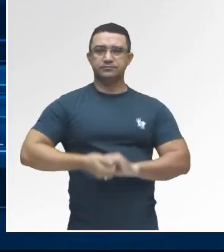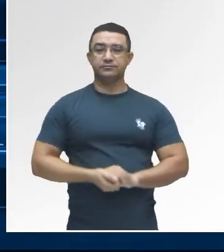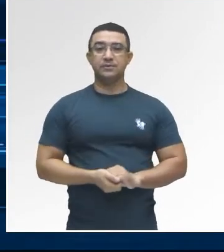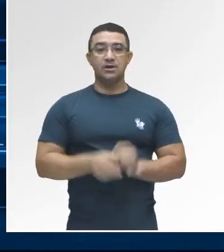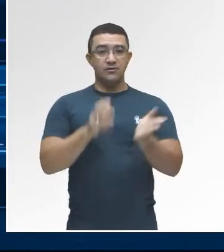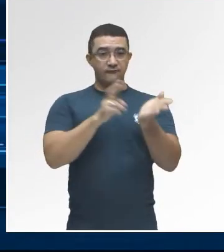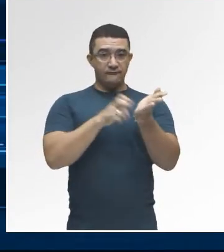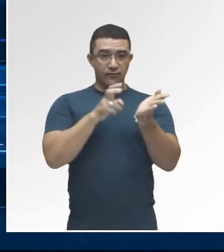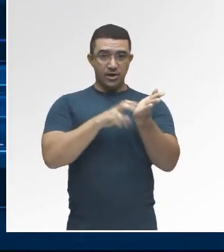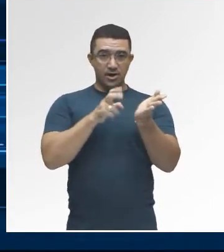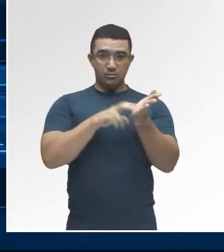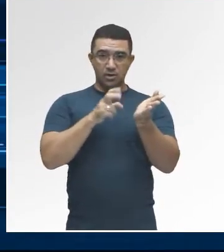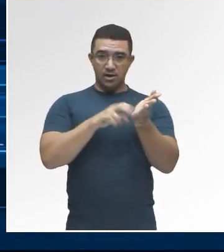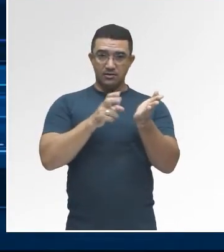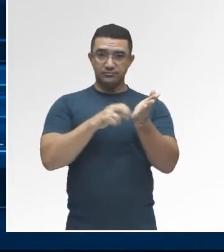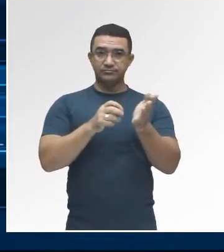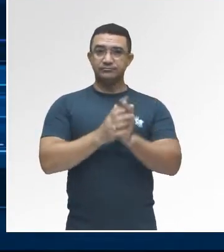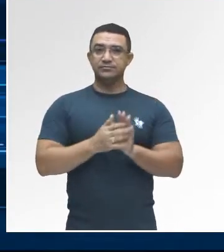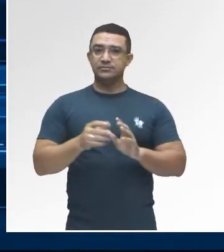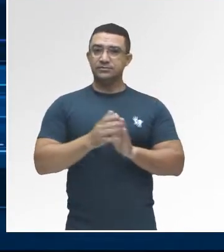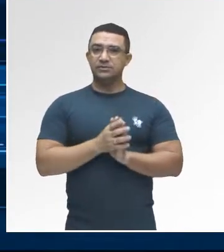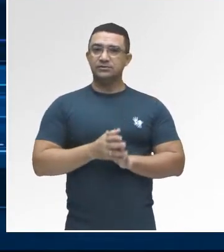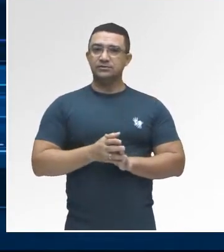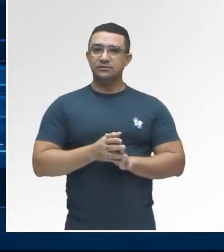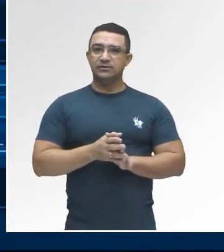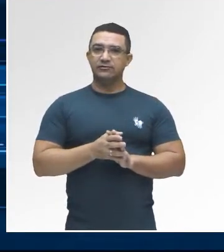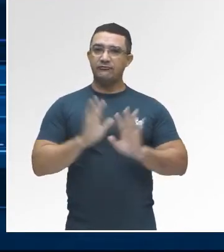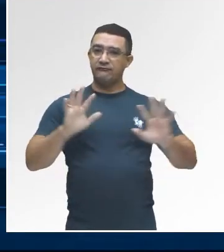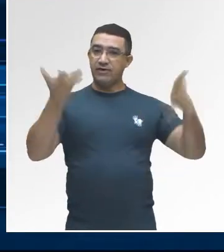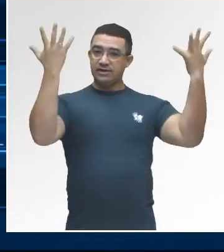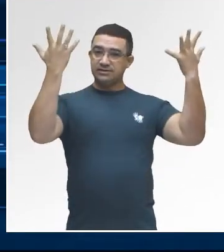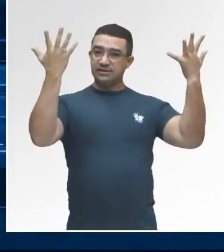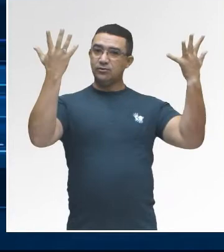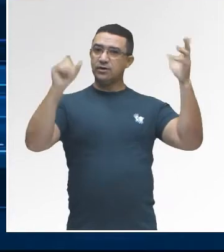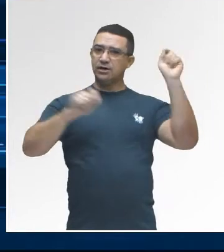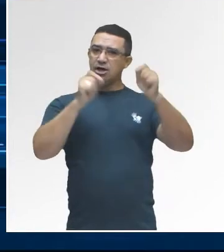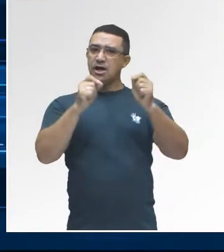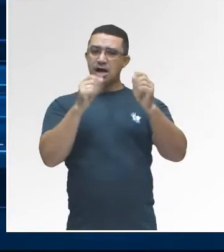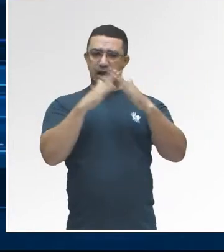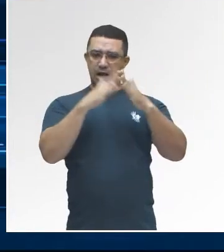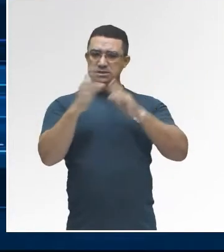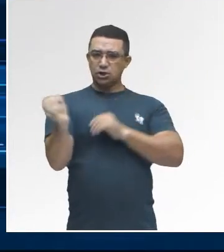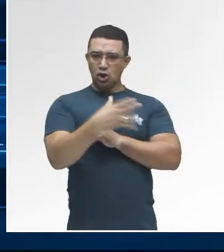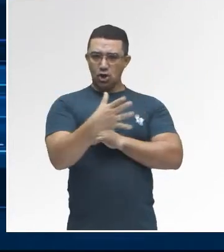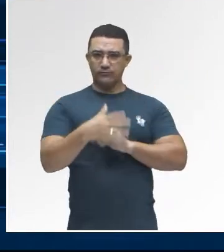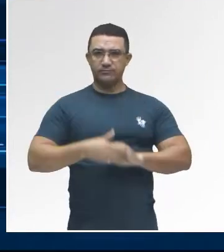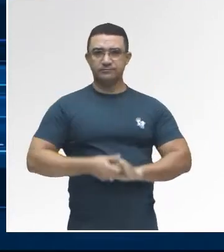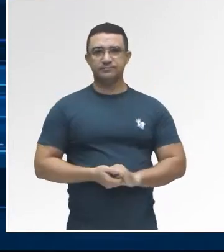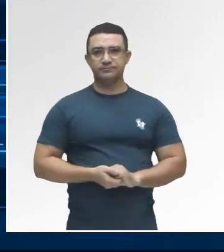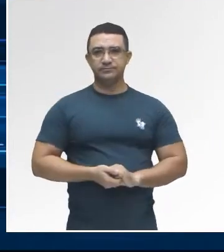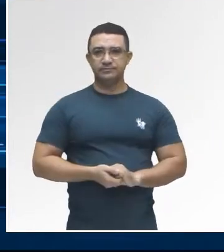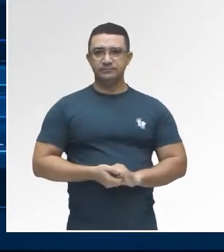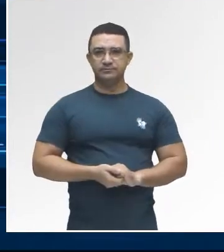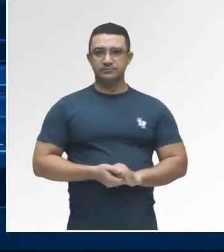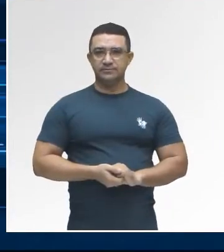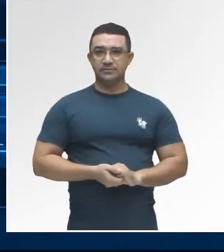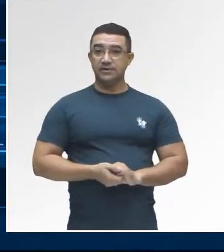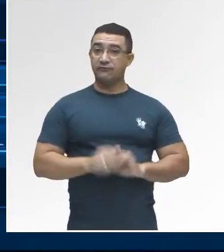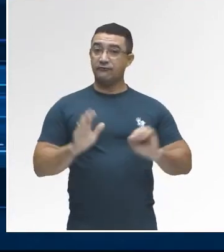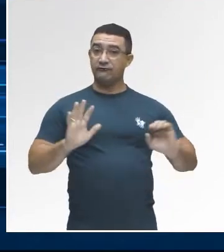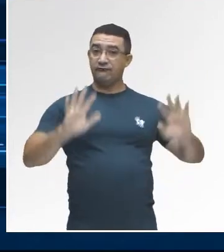Vocabulary, socializing, housewarming, festa para celebrar uma casa nova. Fancy dress